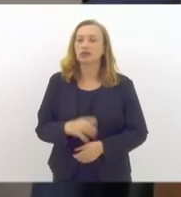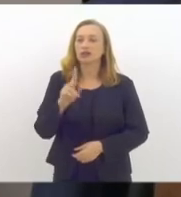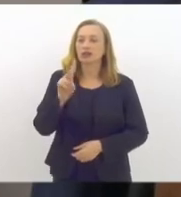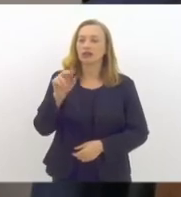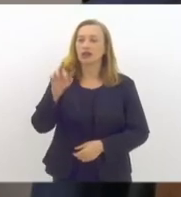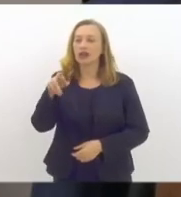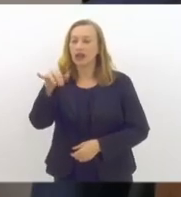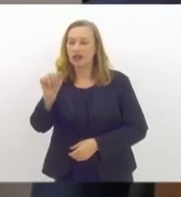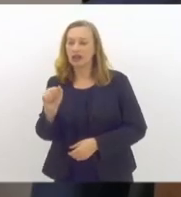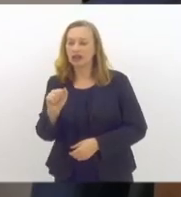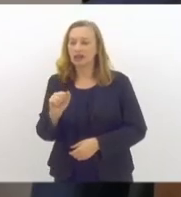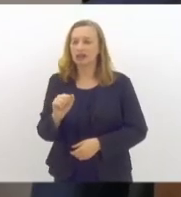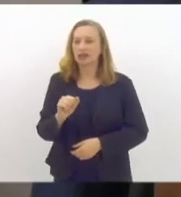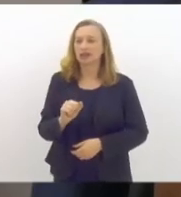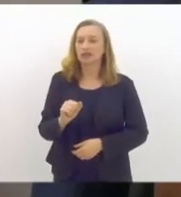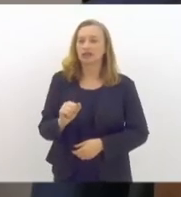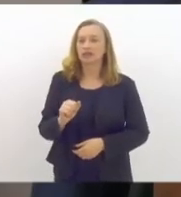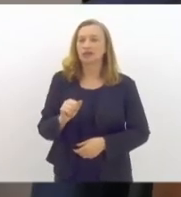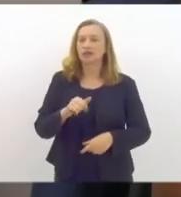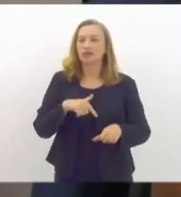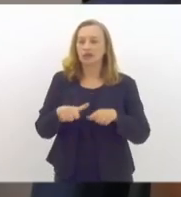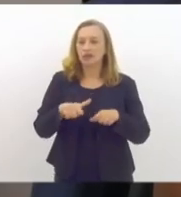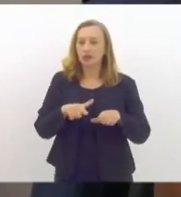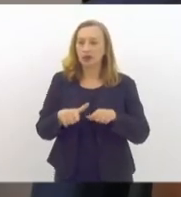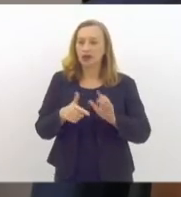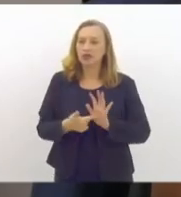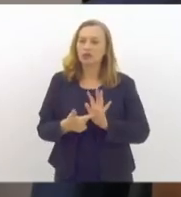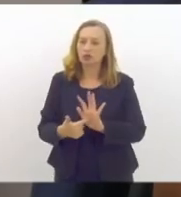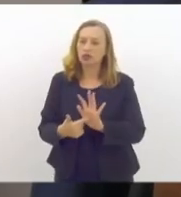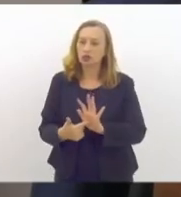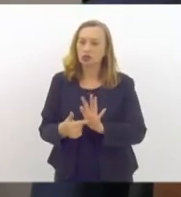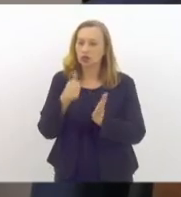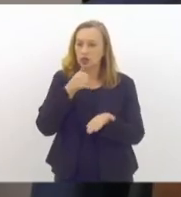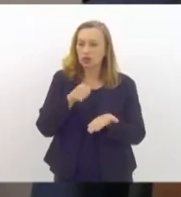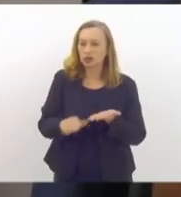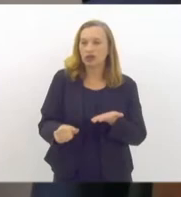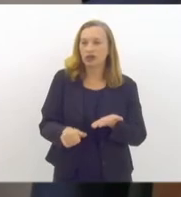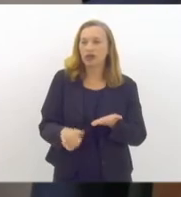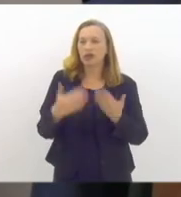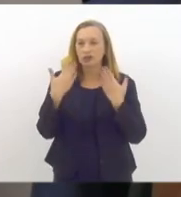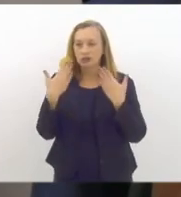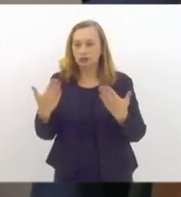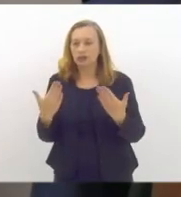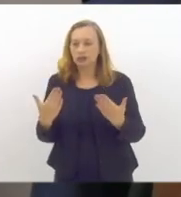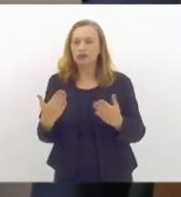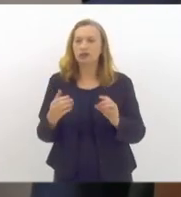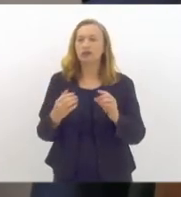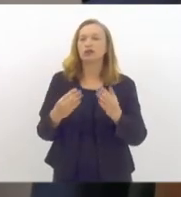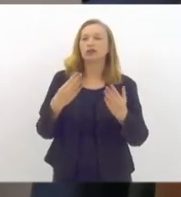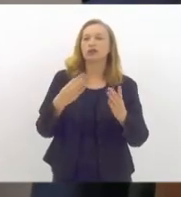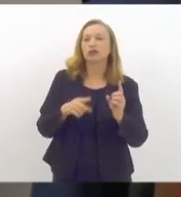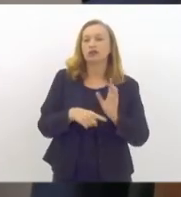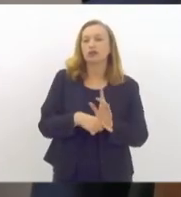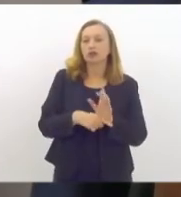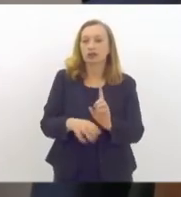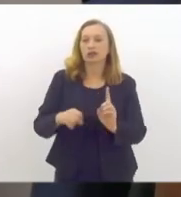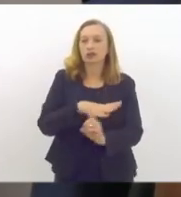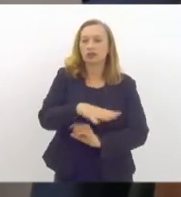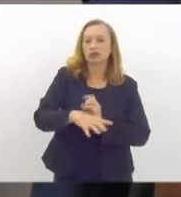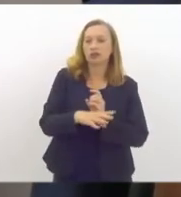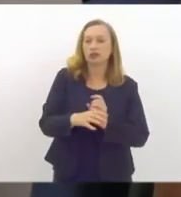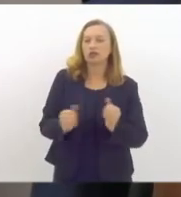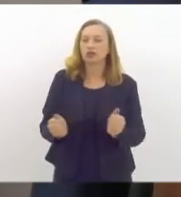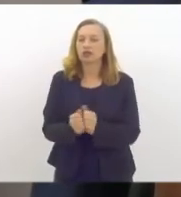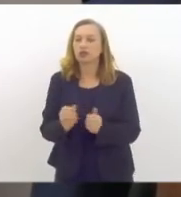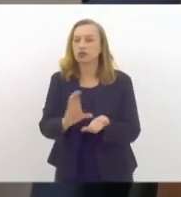Valéria da Rocha Pedro, pela atuação que nos demonstrou em sua carta de apresentação, enquanto assistente social, trabalhando junto ao Conselho